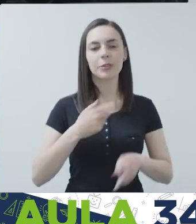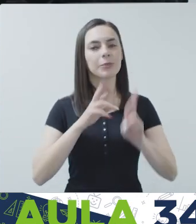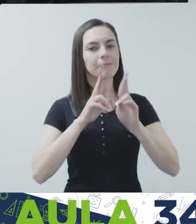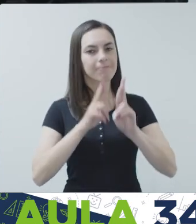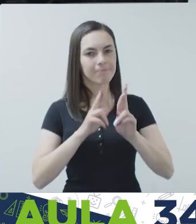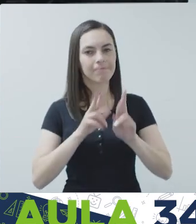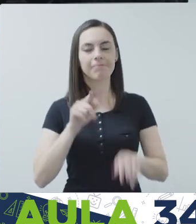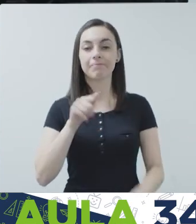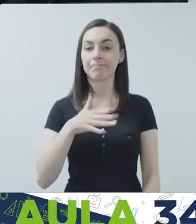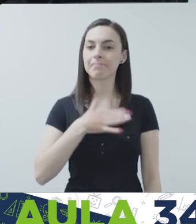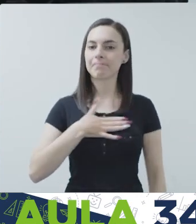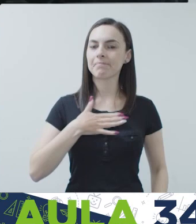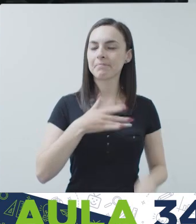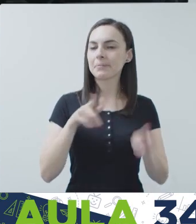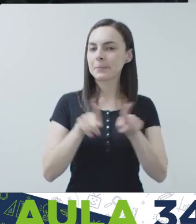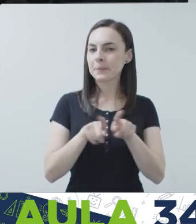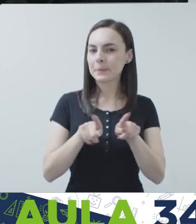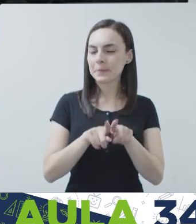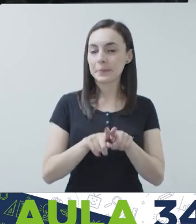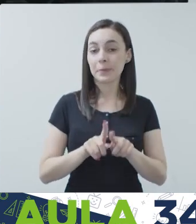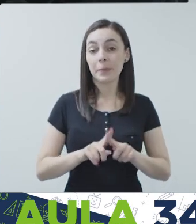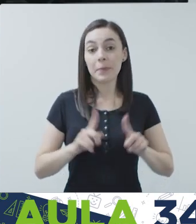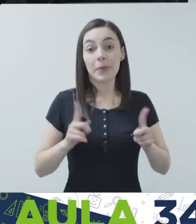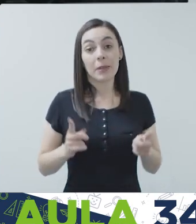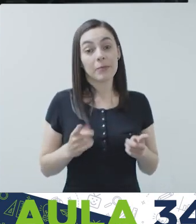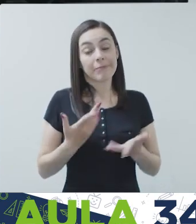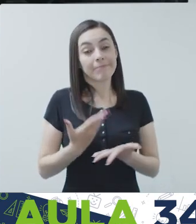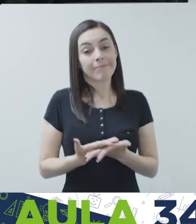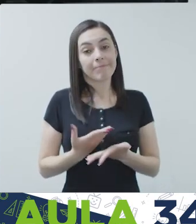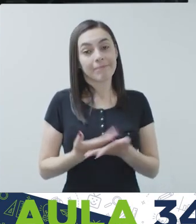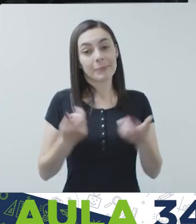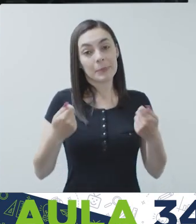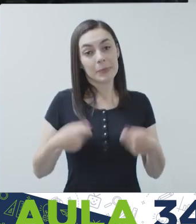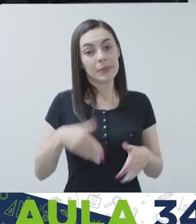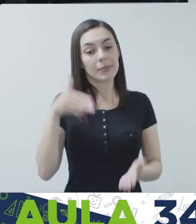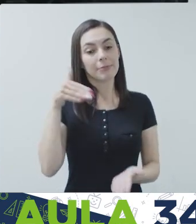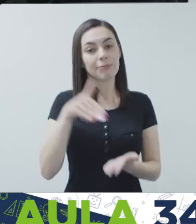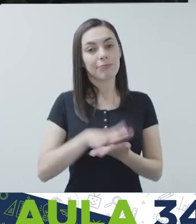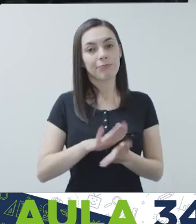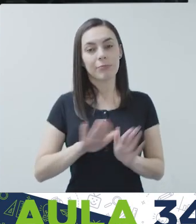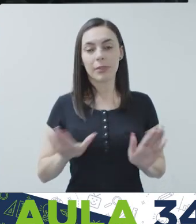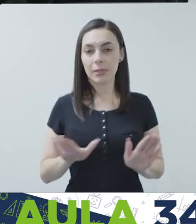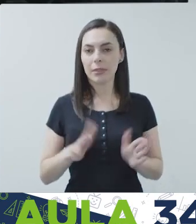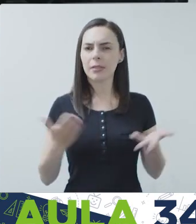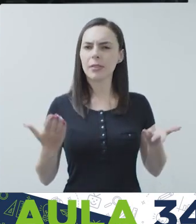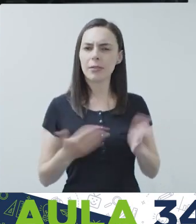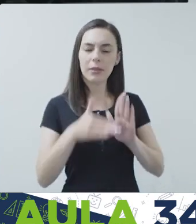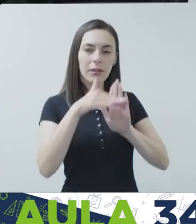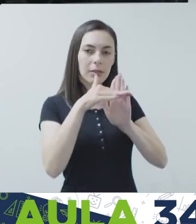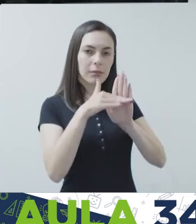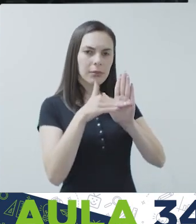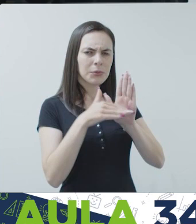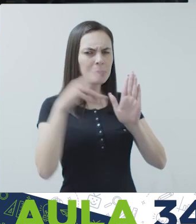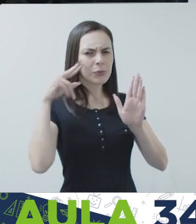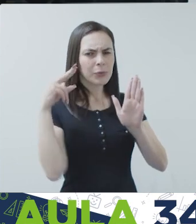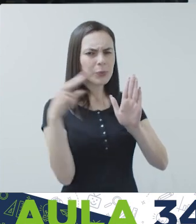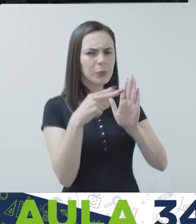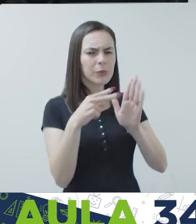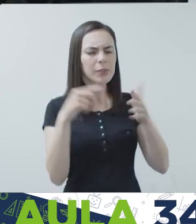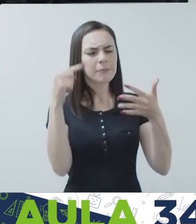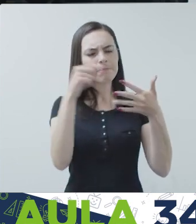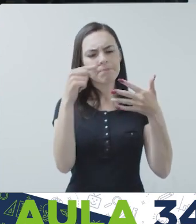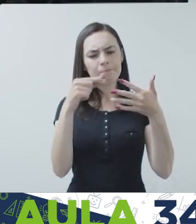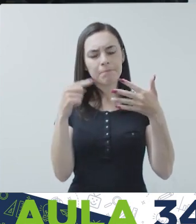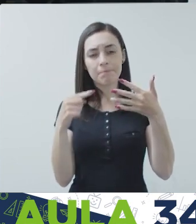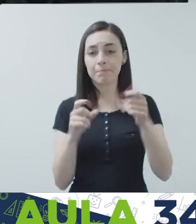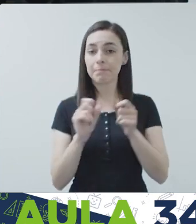tenham gostado. Mas a gente tem que terminar e nós vamos lá para a nossa rotina. Me ajudem lá a perceber e ver